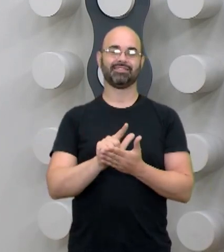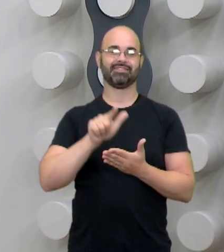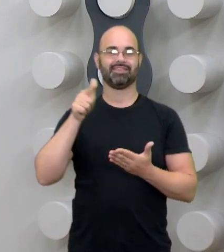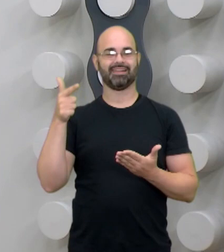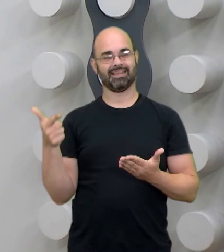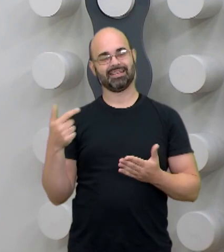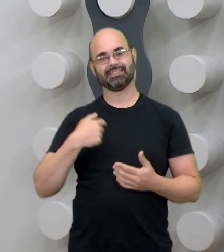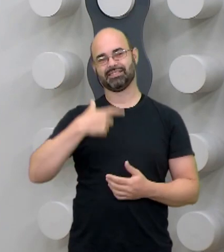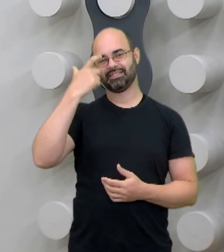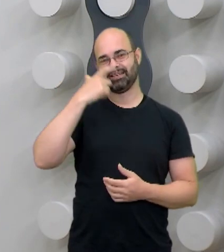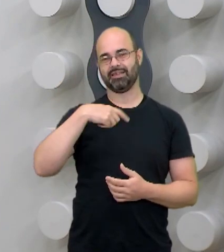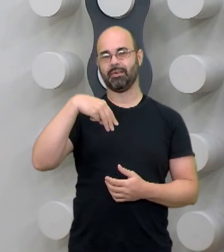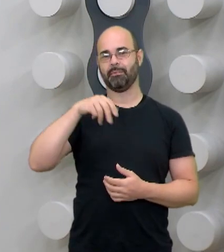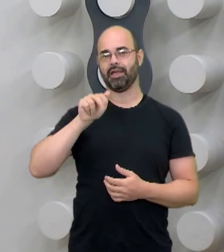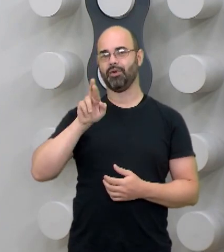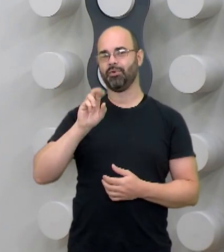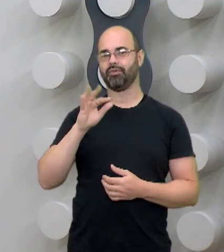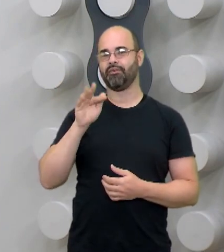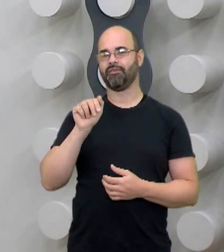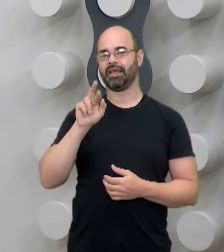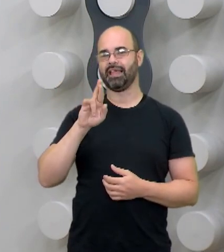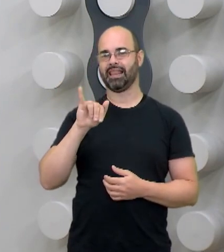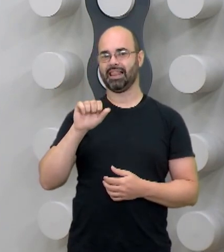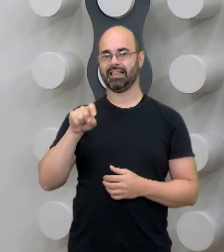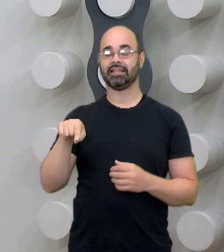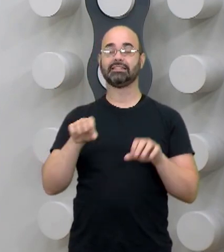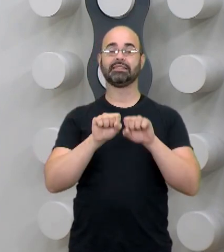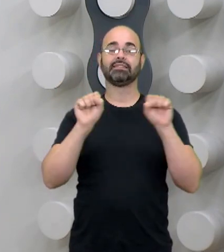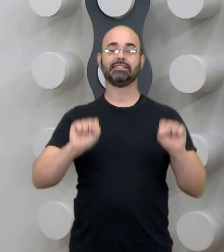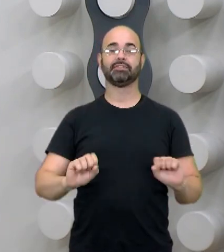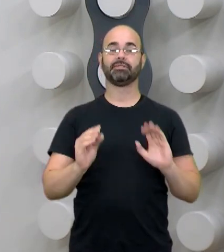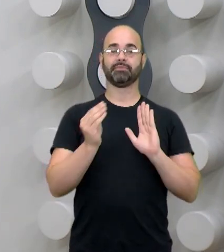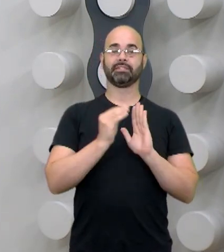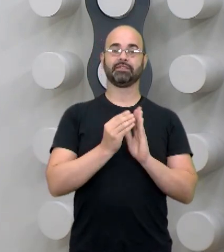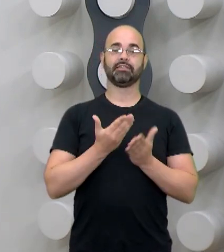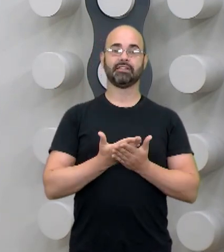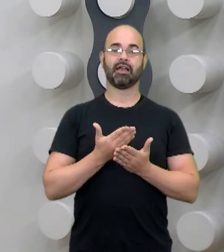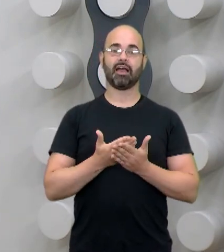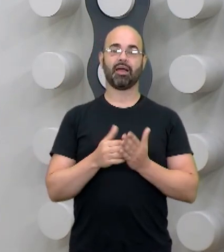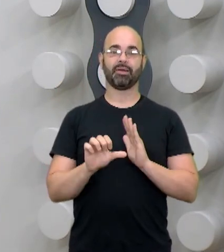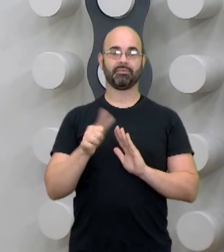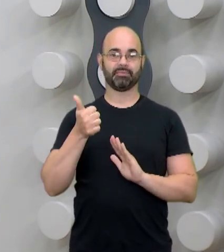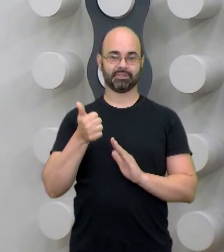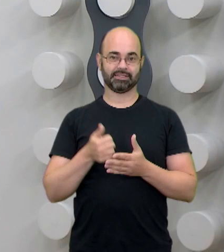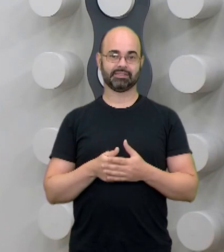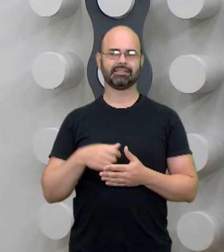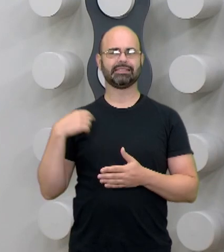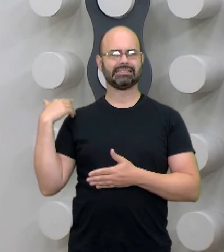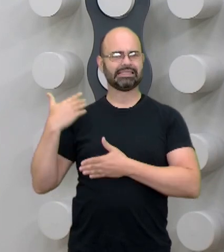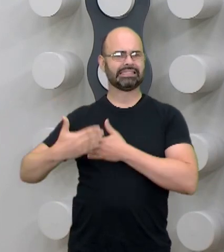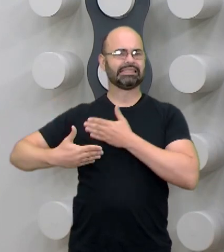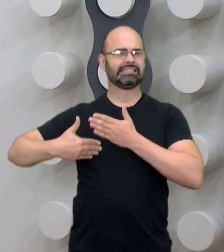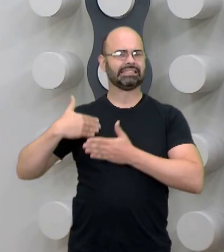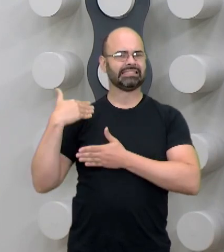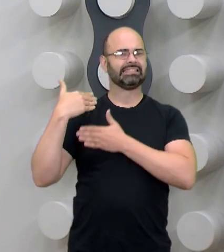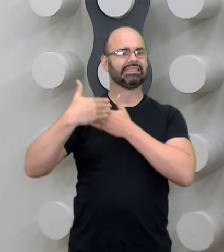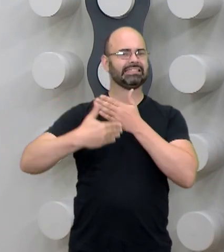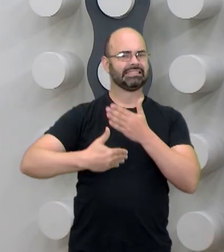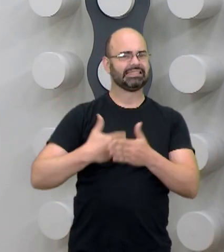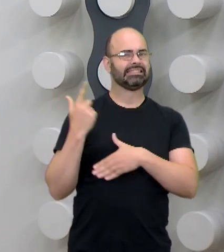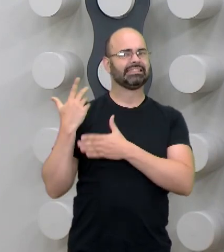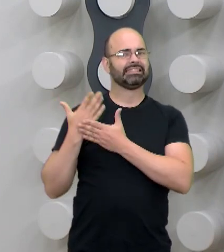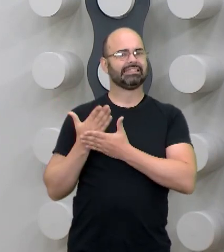no primeiro vídeo da aula de sistematização, né? Então, já percorremos um caminho muito grande, já falamos sobre